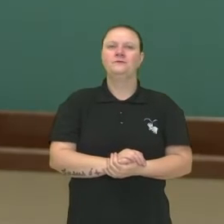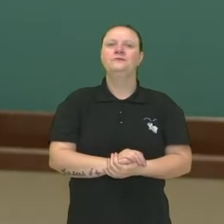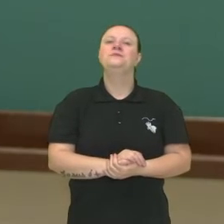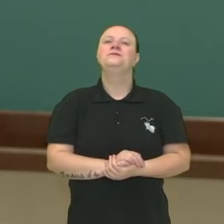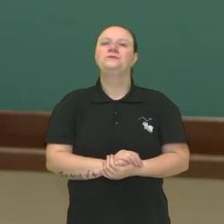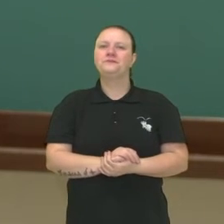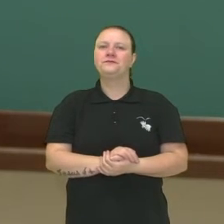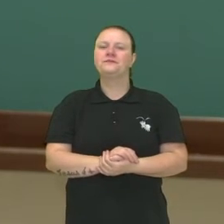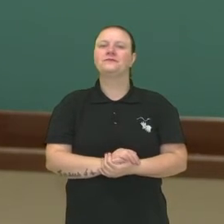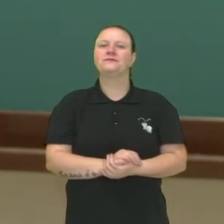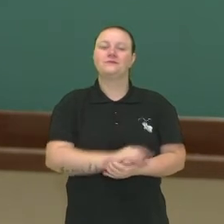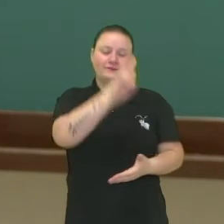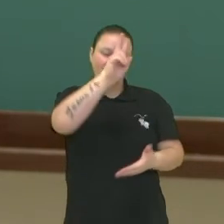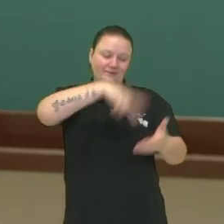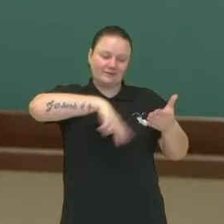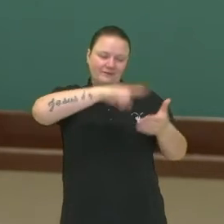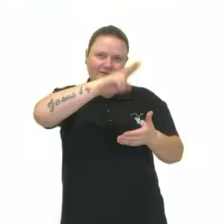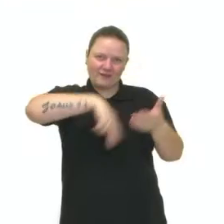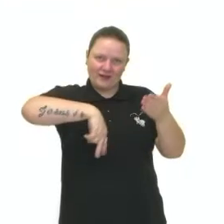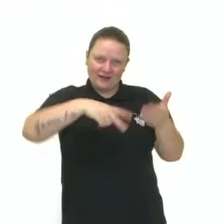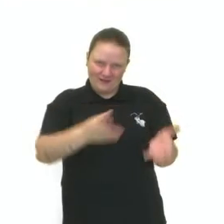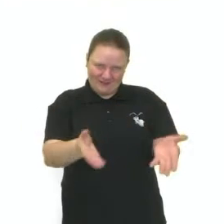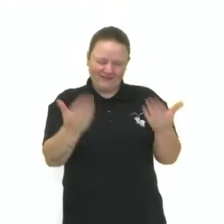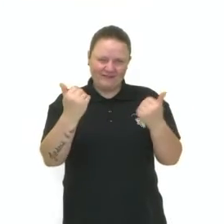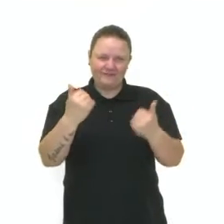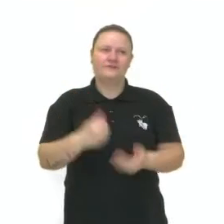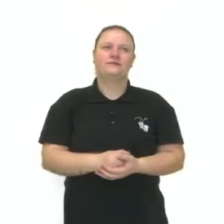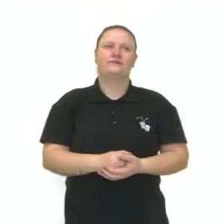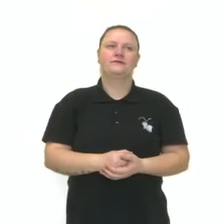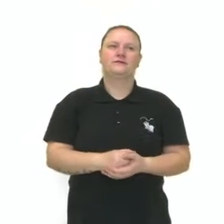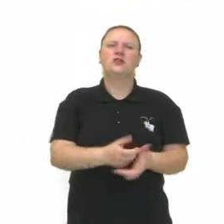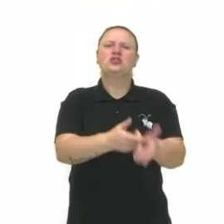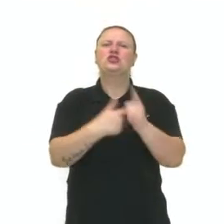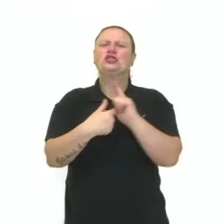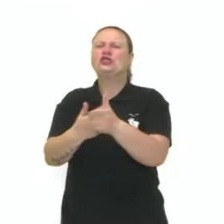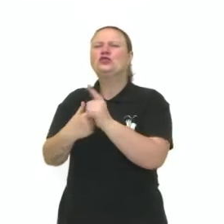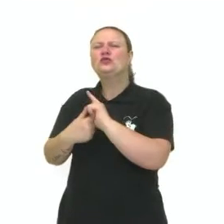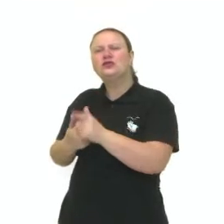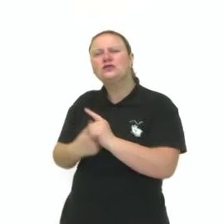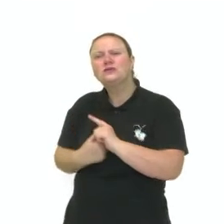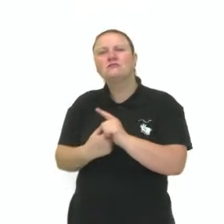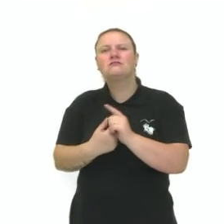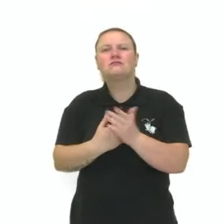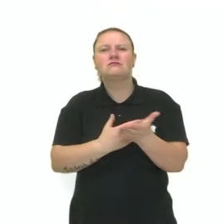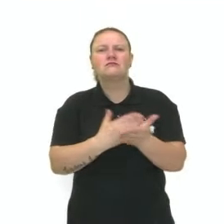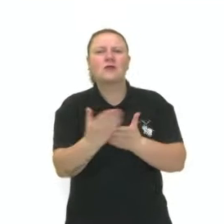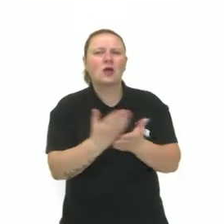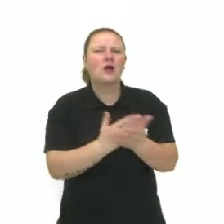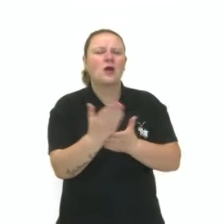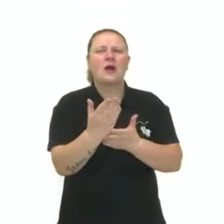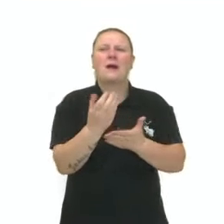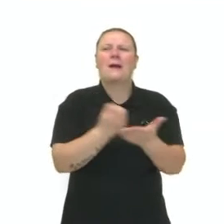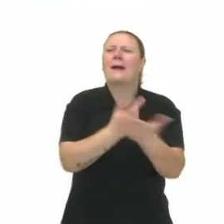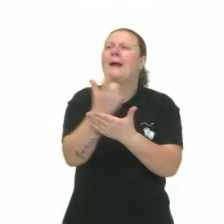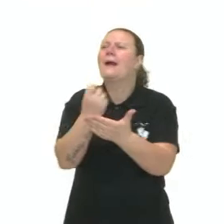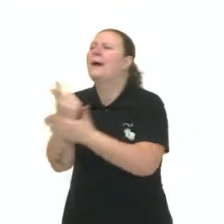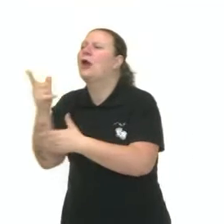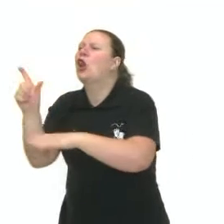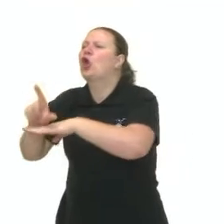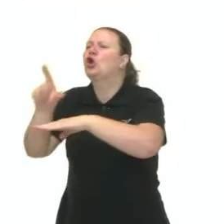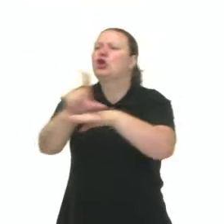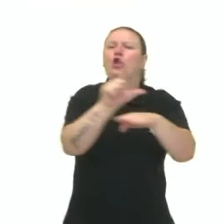Continuamos a leitura? Te convido a ler comigo aqui. Endividou-se. Começou pelas contas de lojas e armazéns, passou